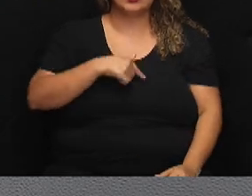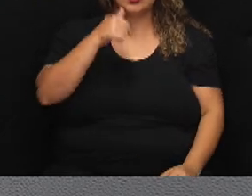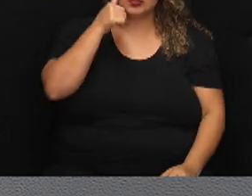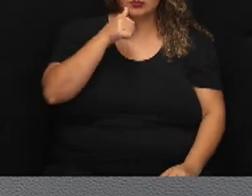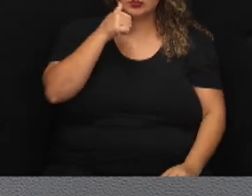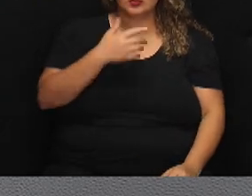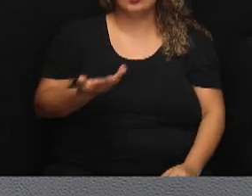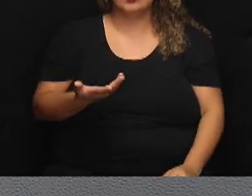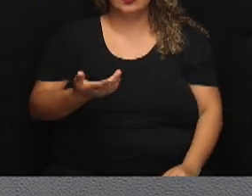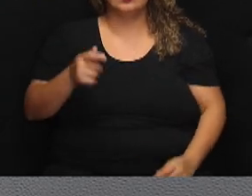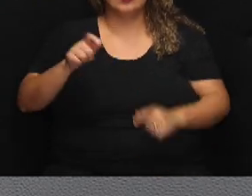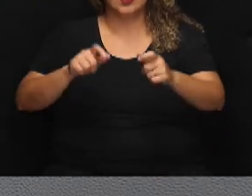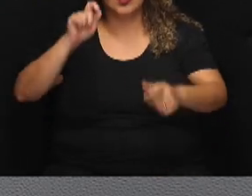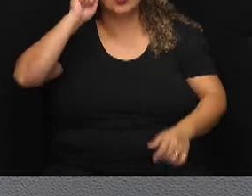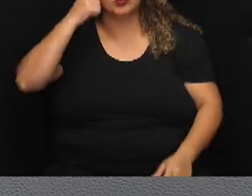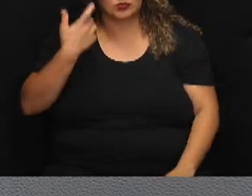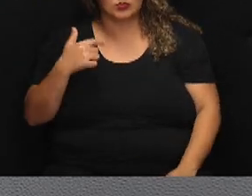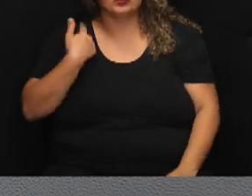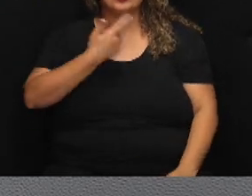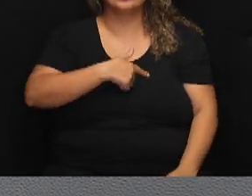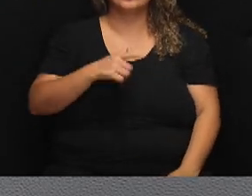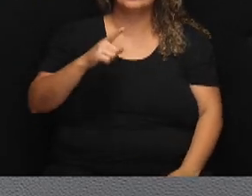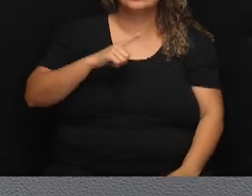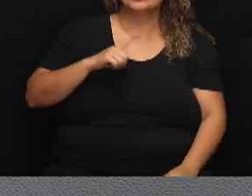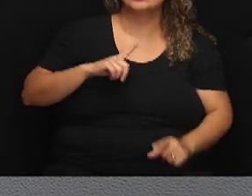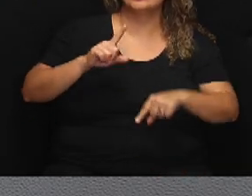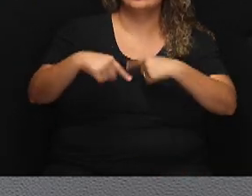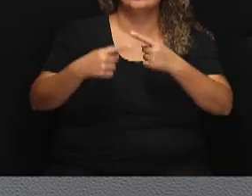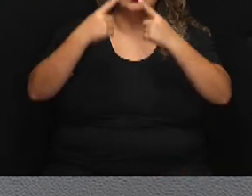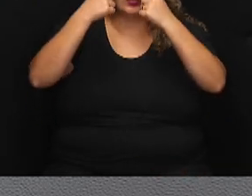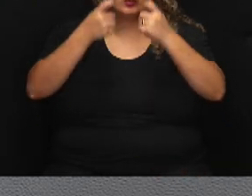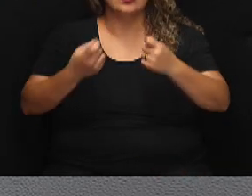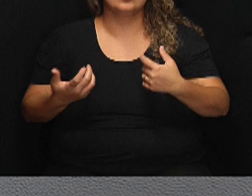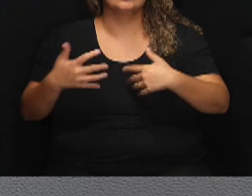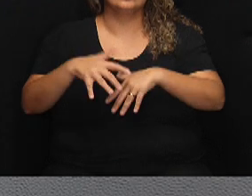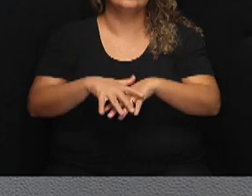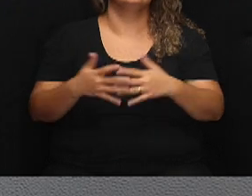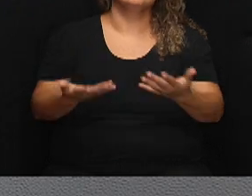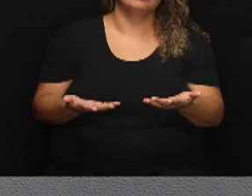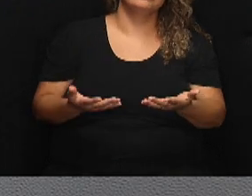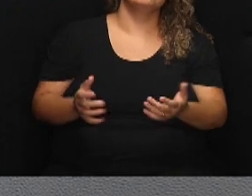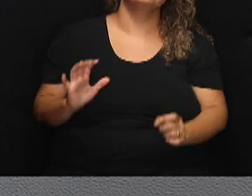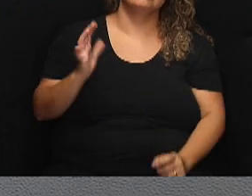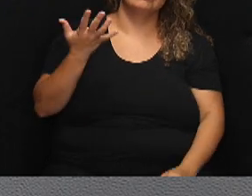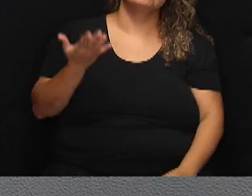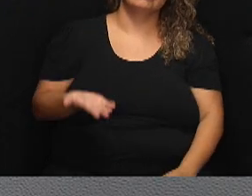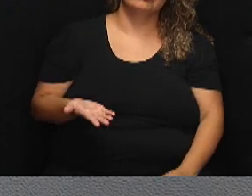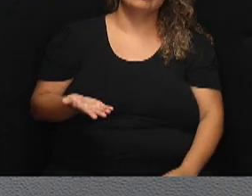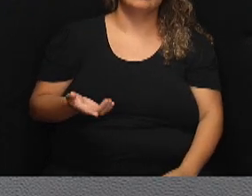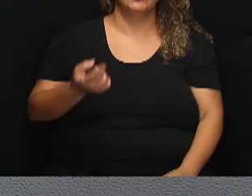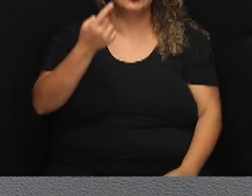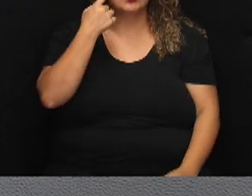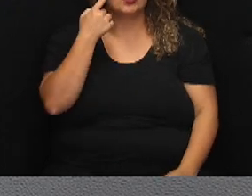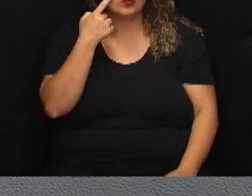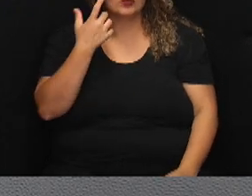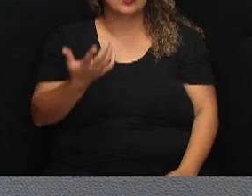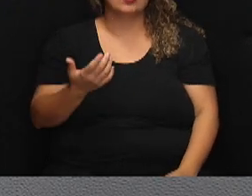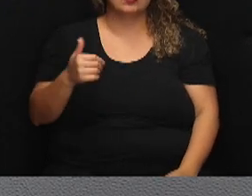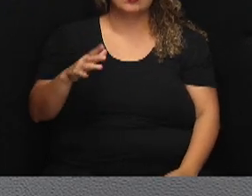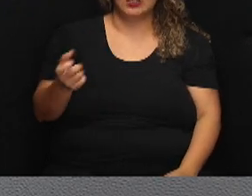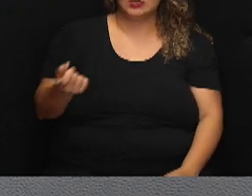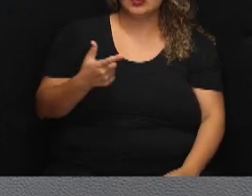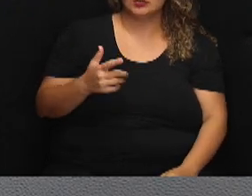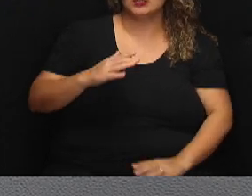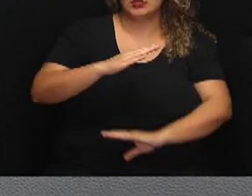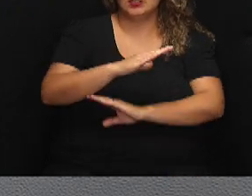mulheres, né, pessoas negras, a gente tem outras violências que são implementadas. Então, a gente consegue observar que, para além, né, da Câmara